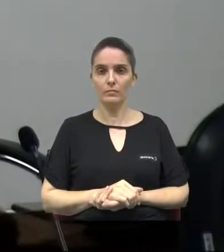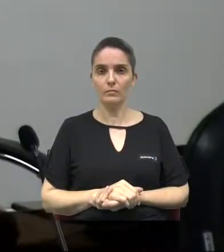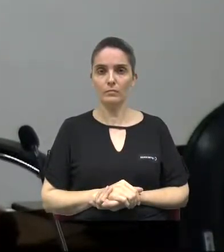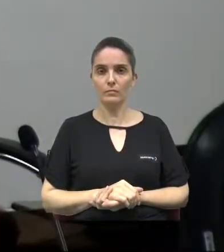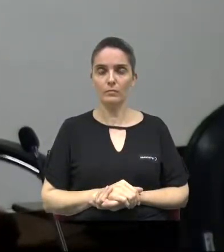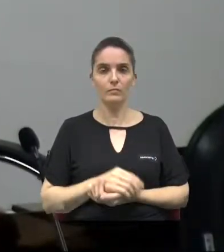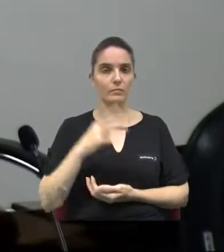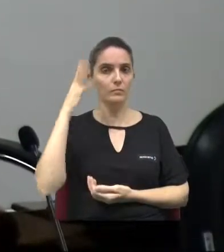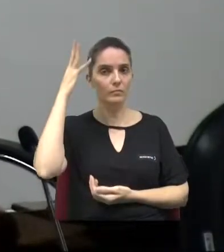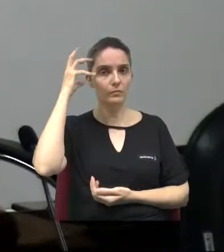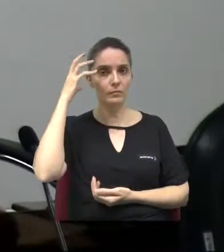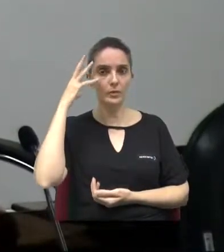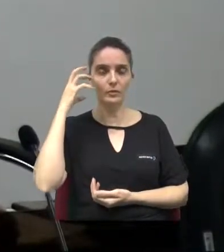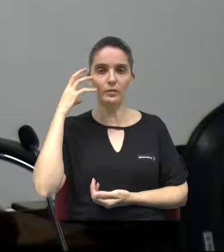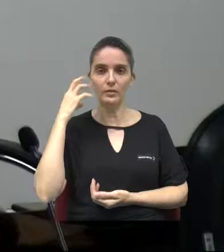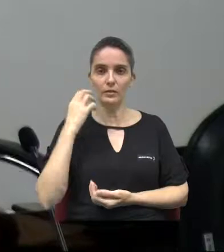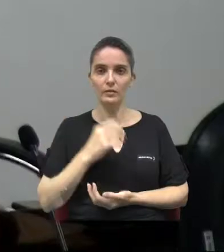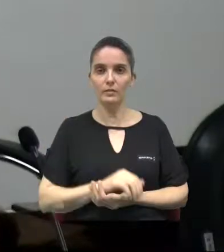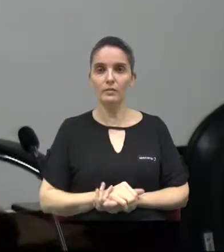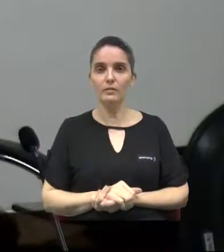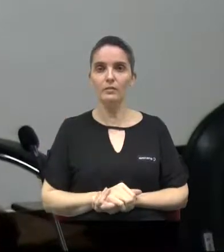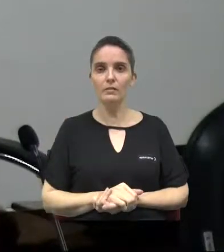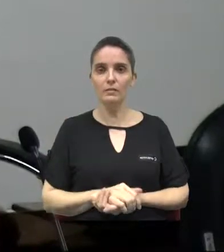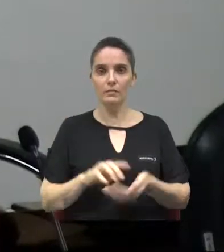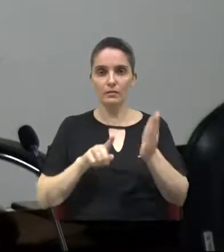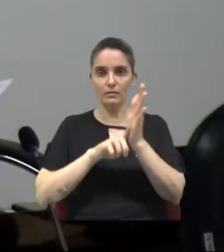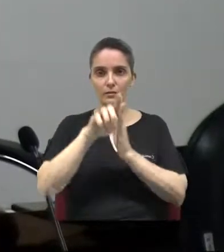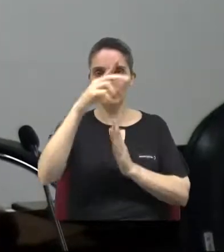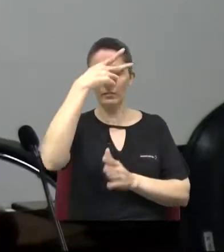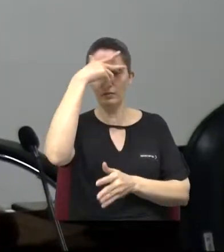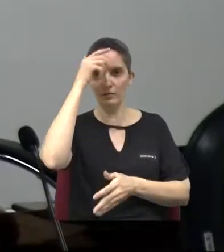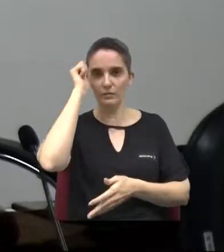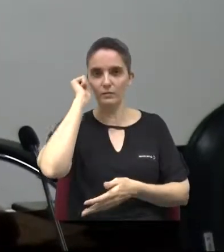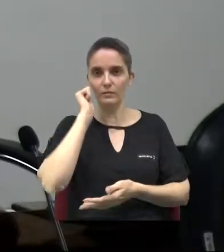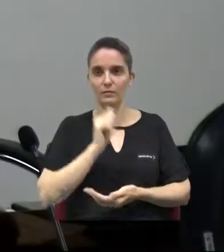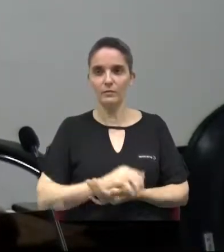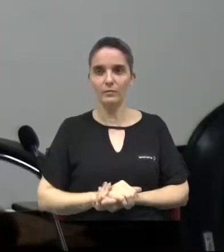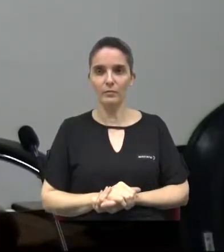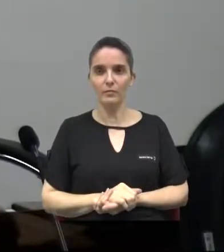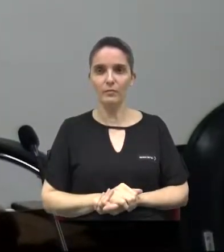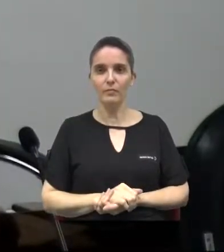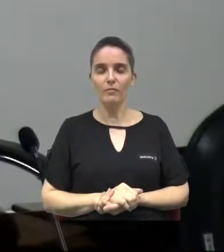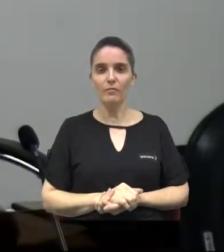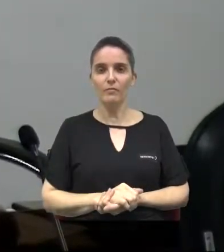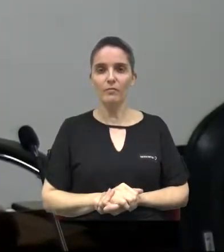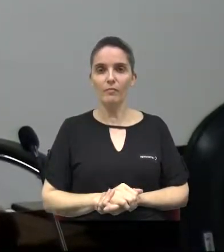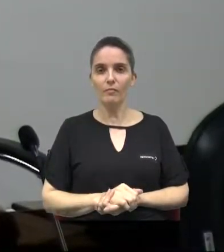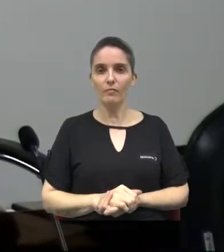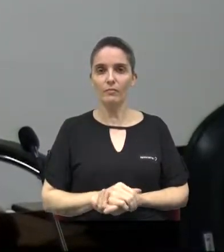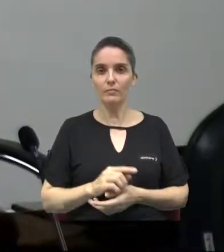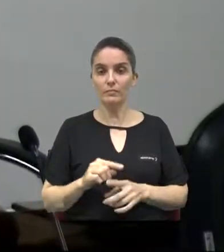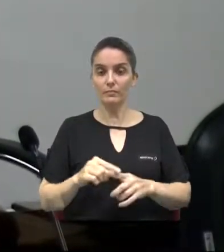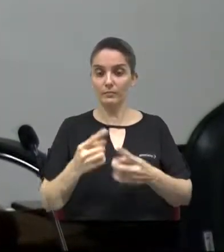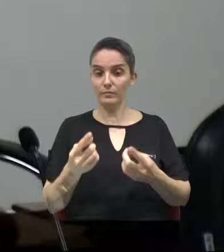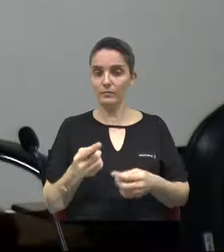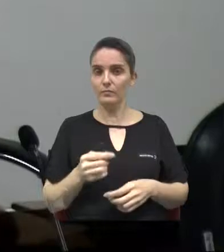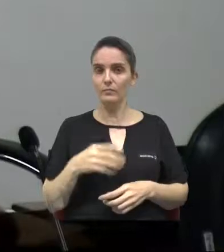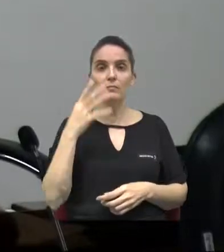Lu, esse requerimento foi feito por você, mas realmente era um requerimento que estava já para ser